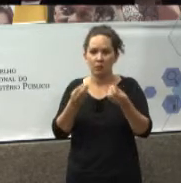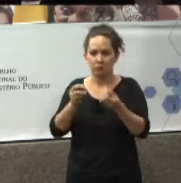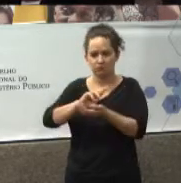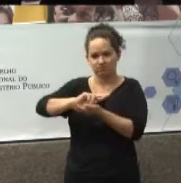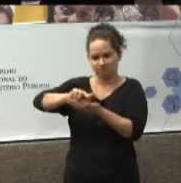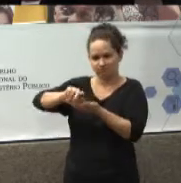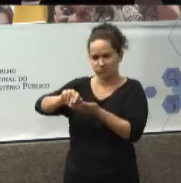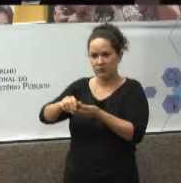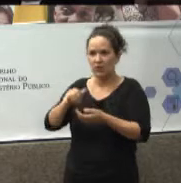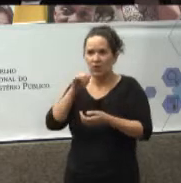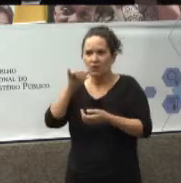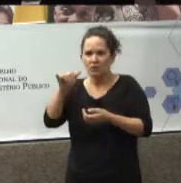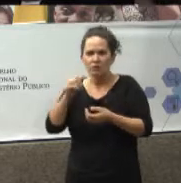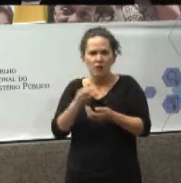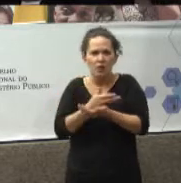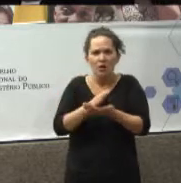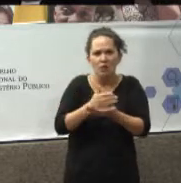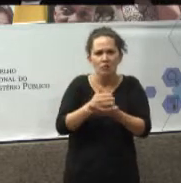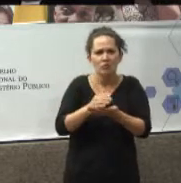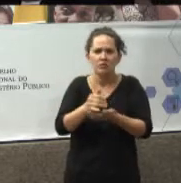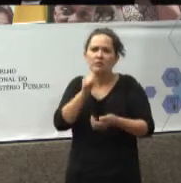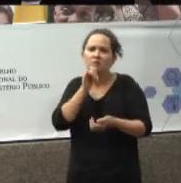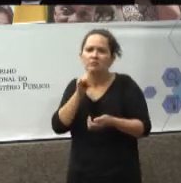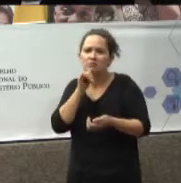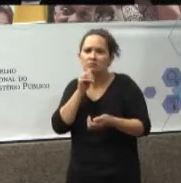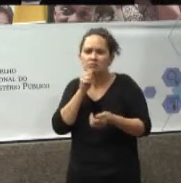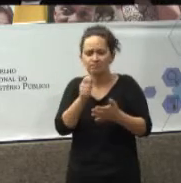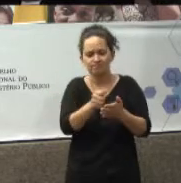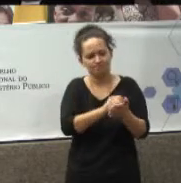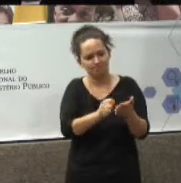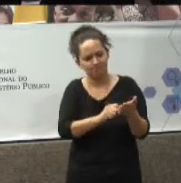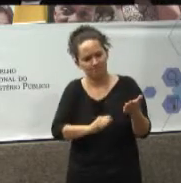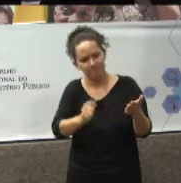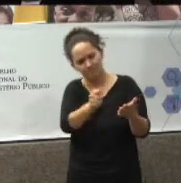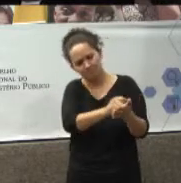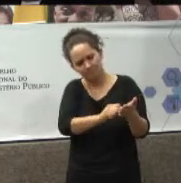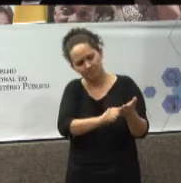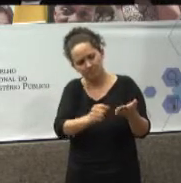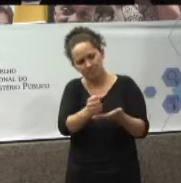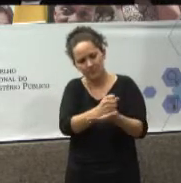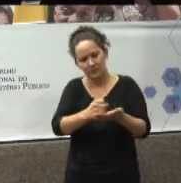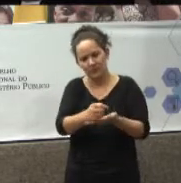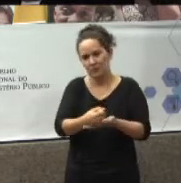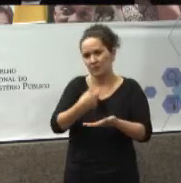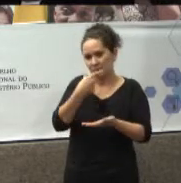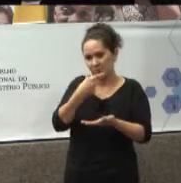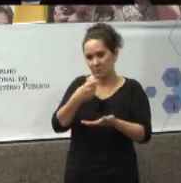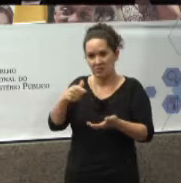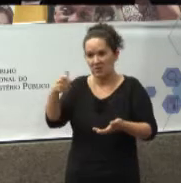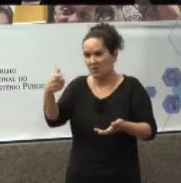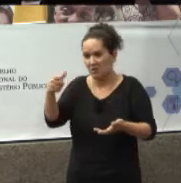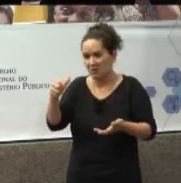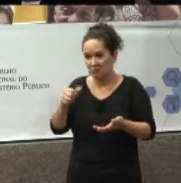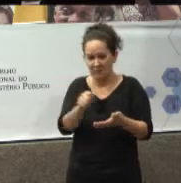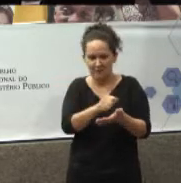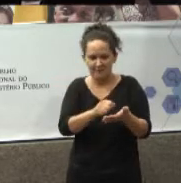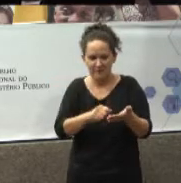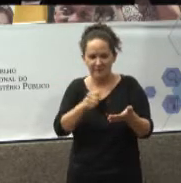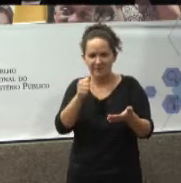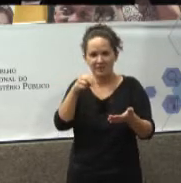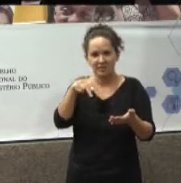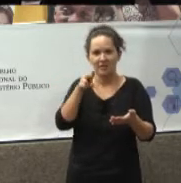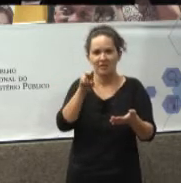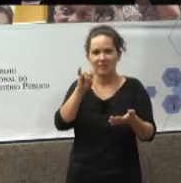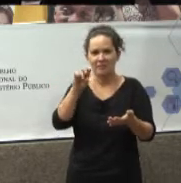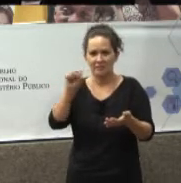citar que os senhores apenas algumas por exemplo a prescrição de medicamentos que não são registrados na anvisa é aquele com